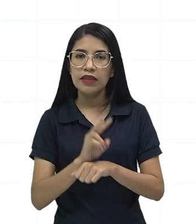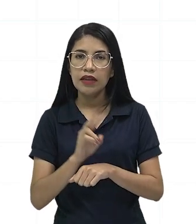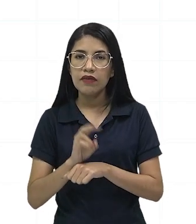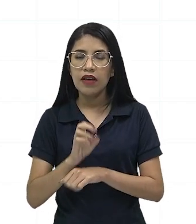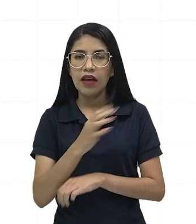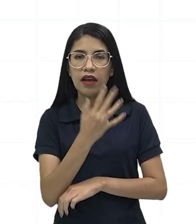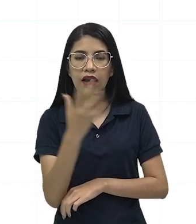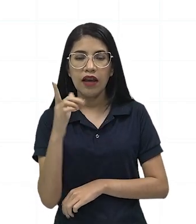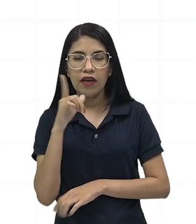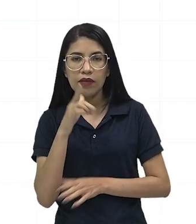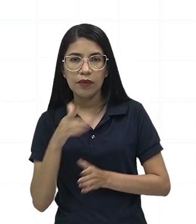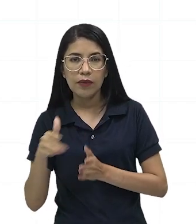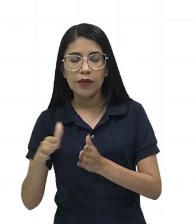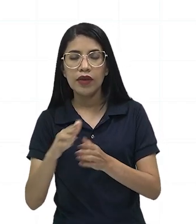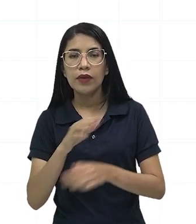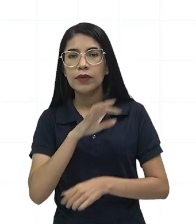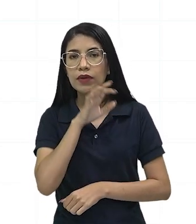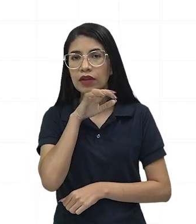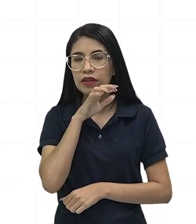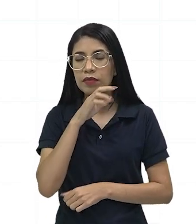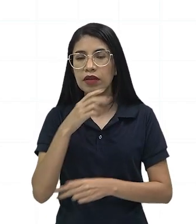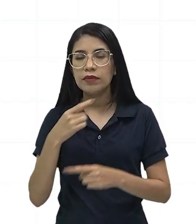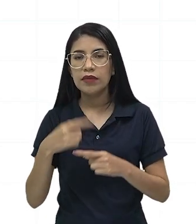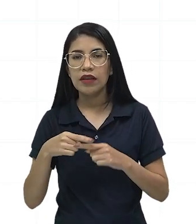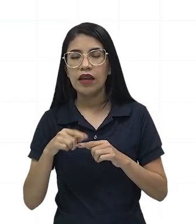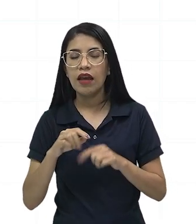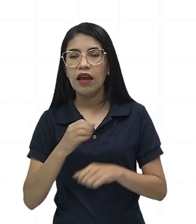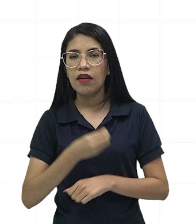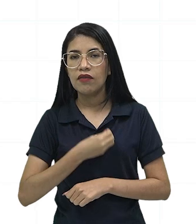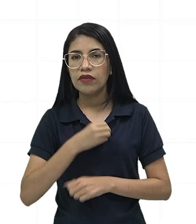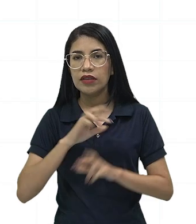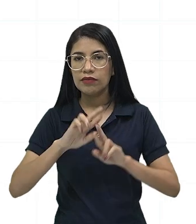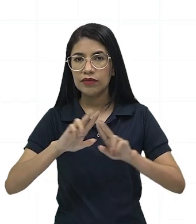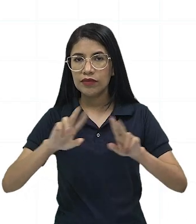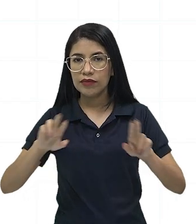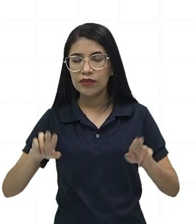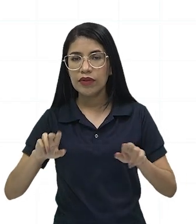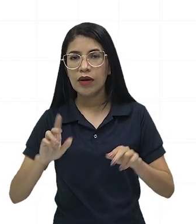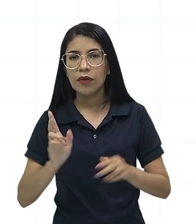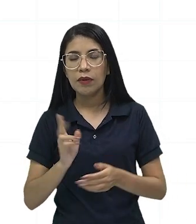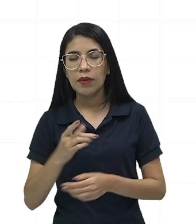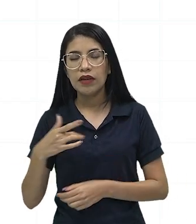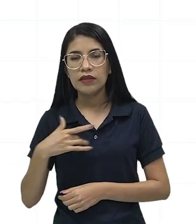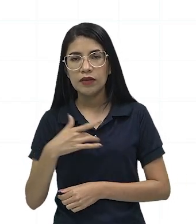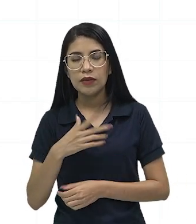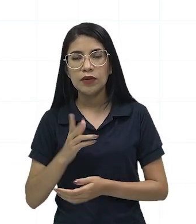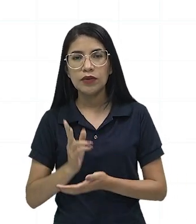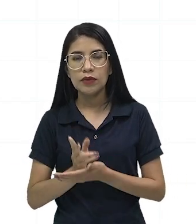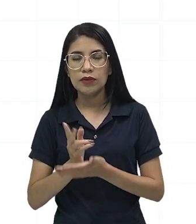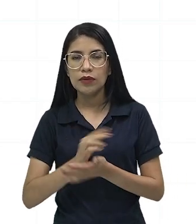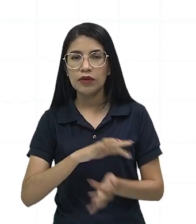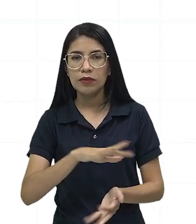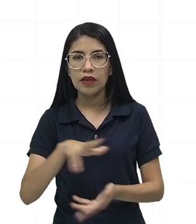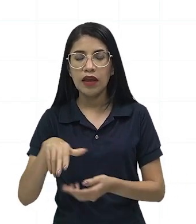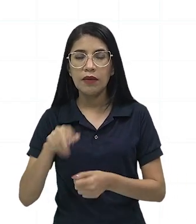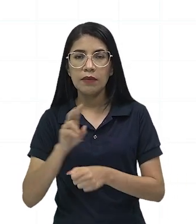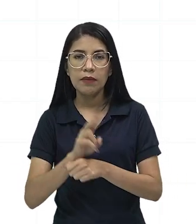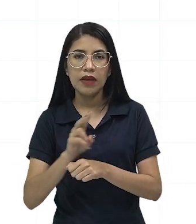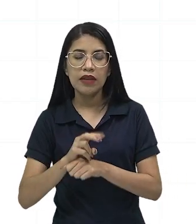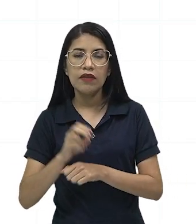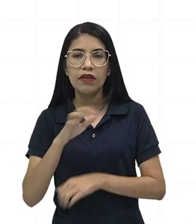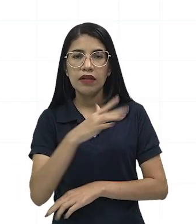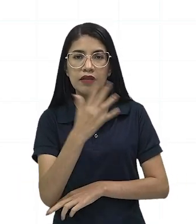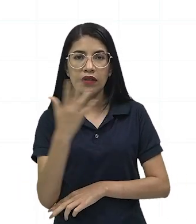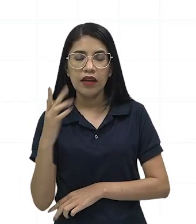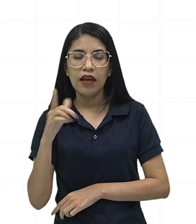as árvores, os rios e os animais, pois são eles que mantêm a biodiversidade e a saúde do nosso planeta. Preservar as árvores, os